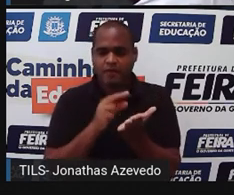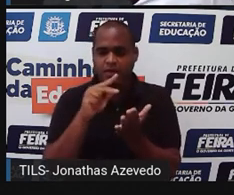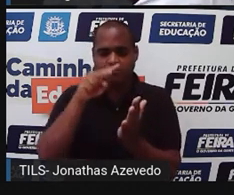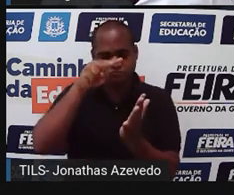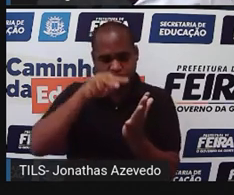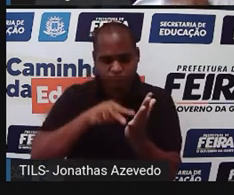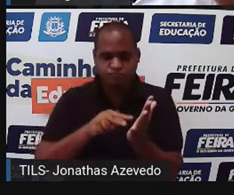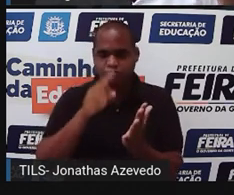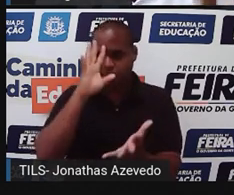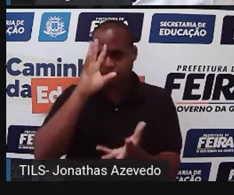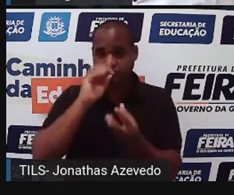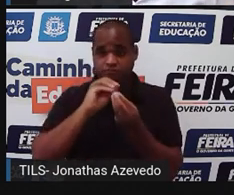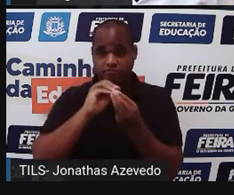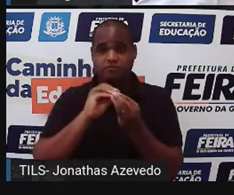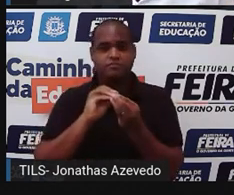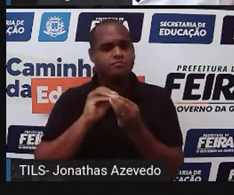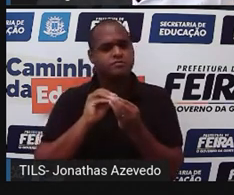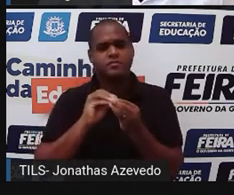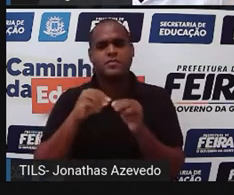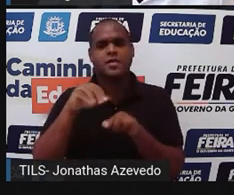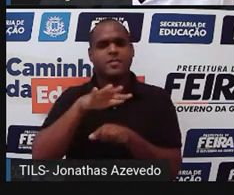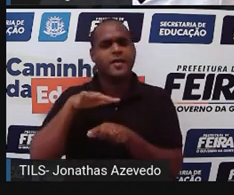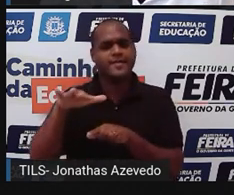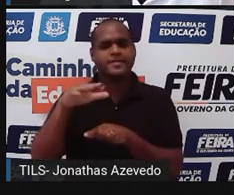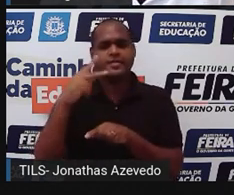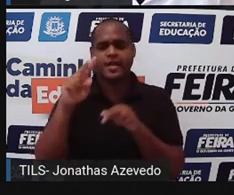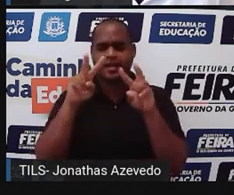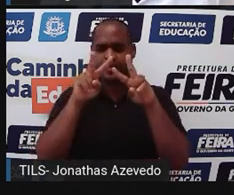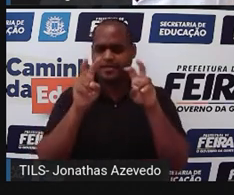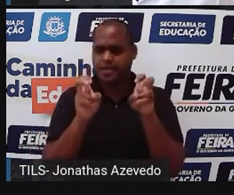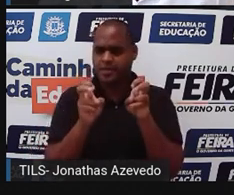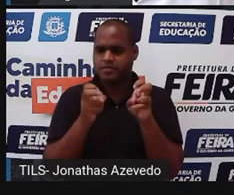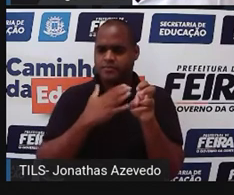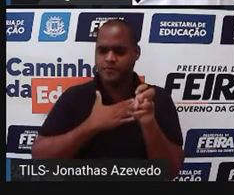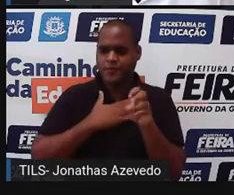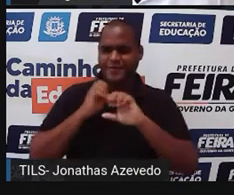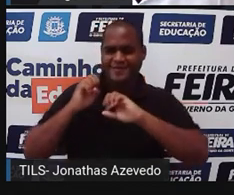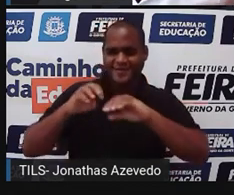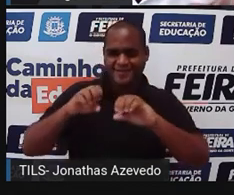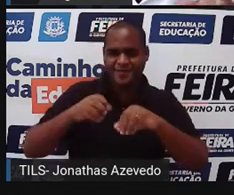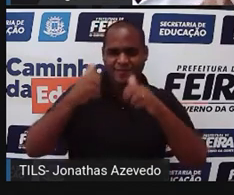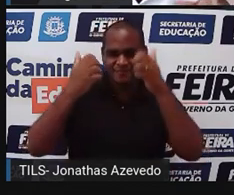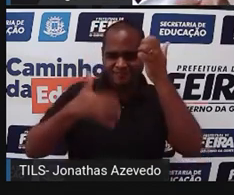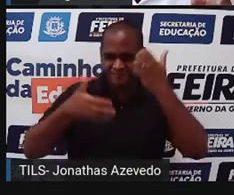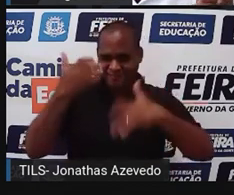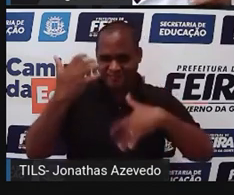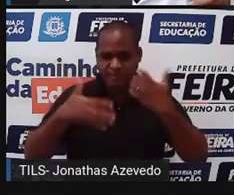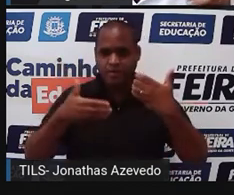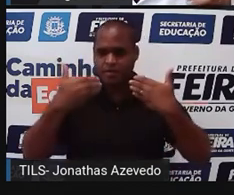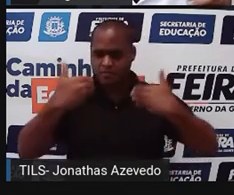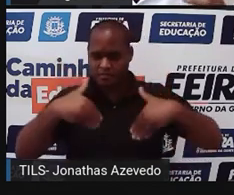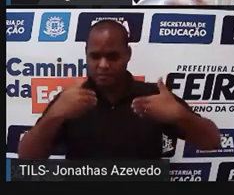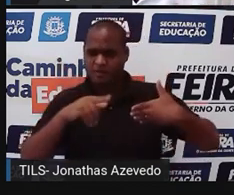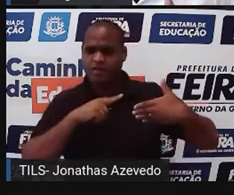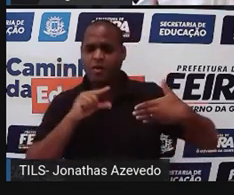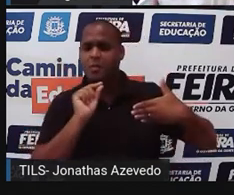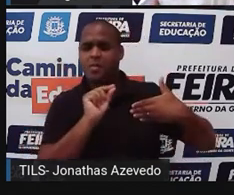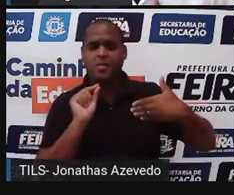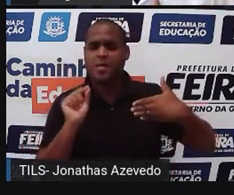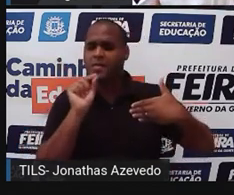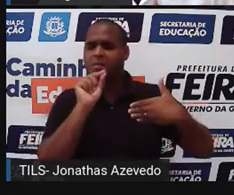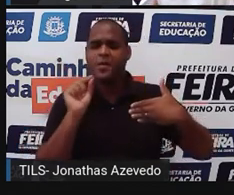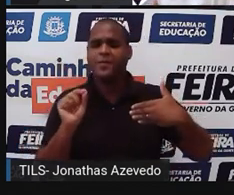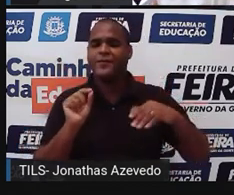mesmo ler depois qual parte do conteúdo desta aula você gostaria que caíssem uma prova e